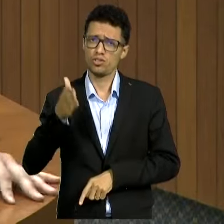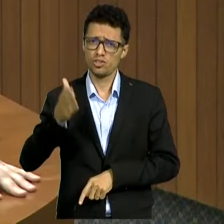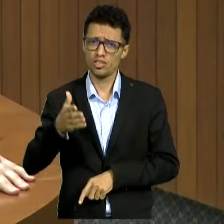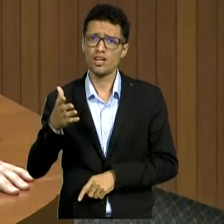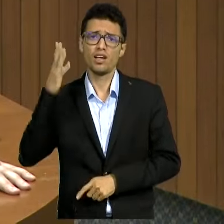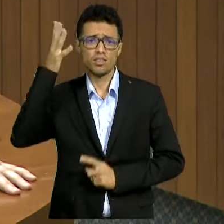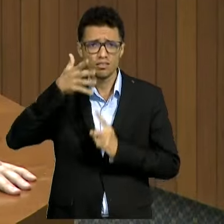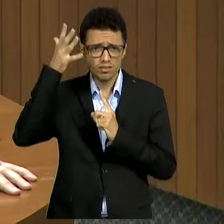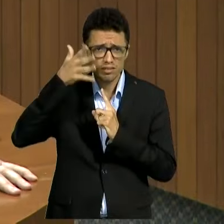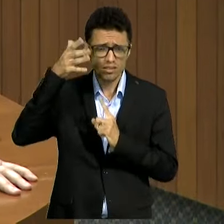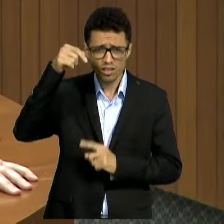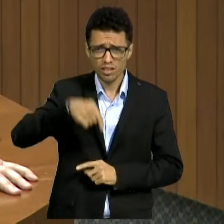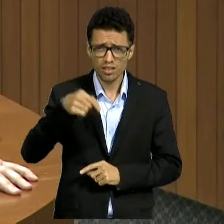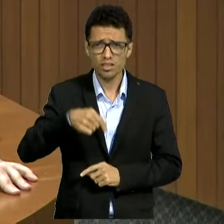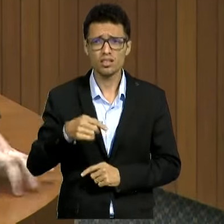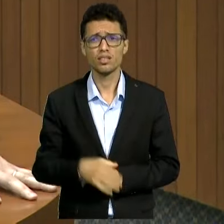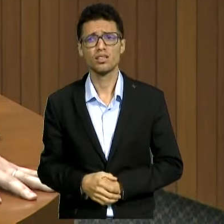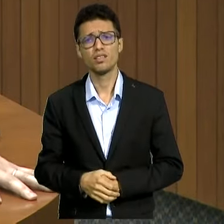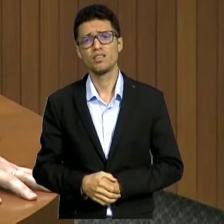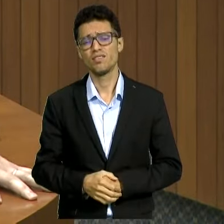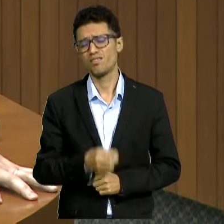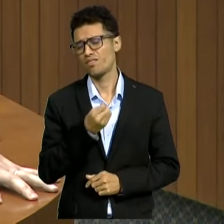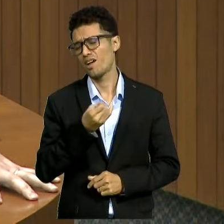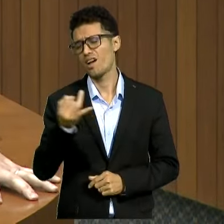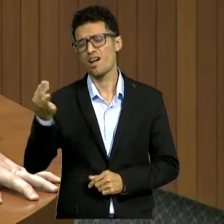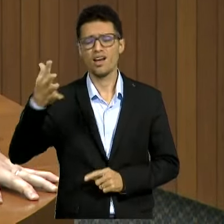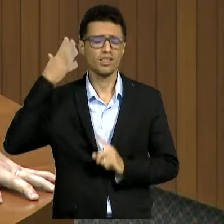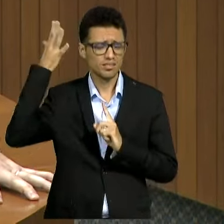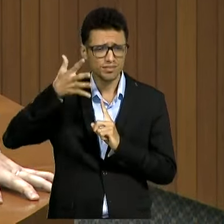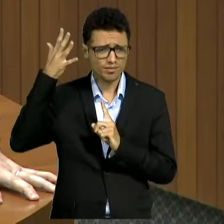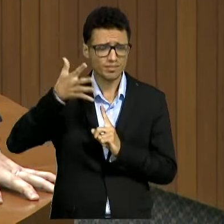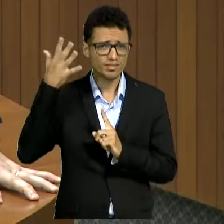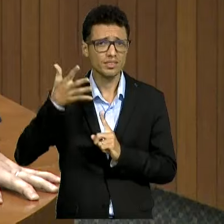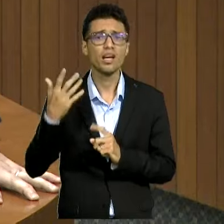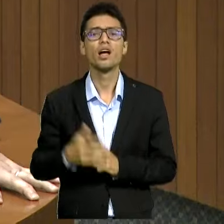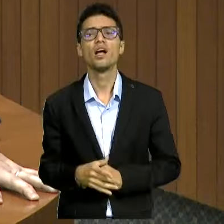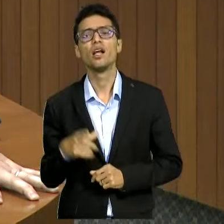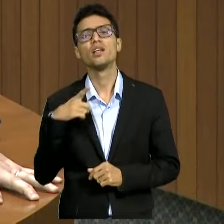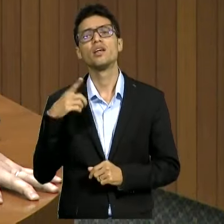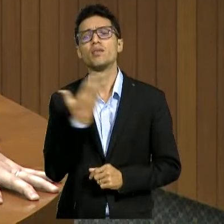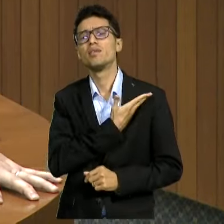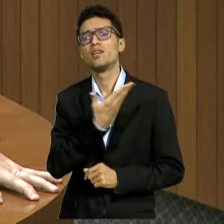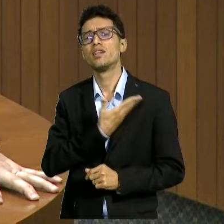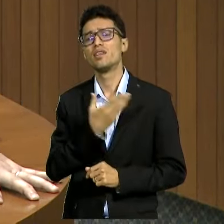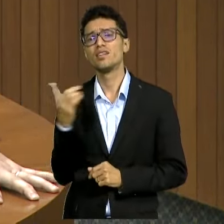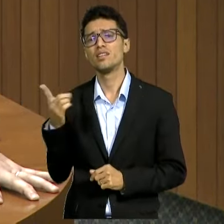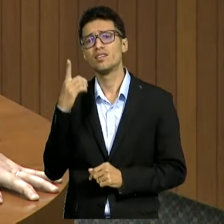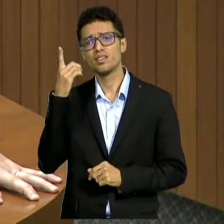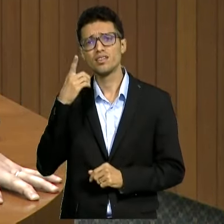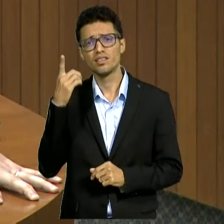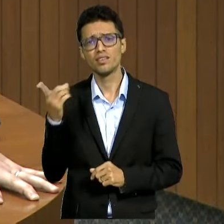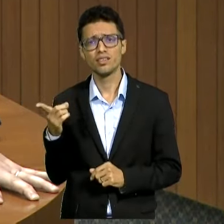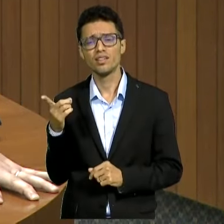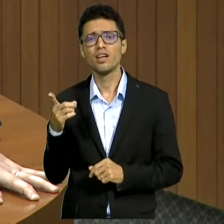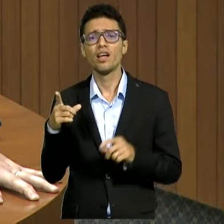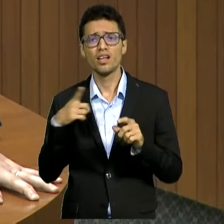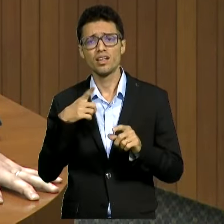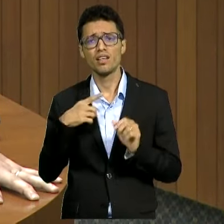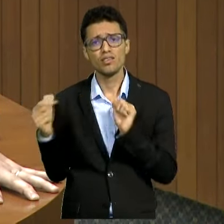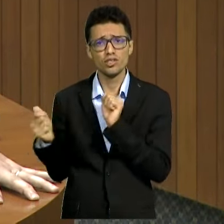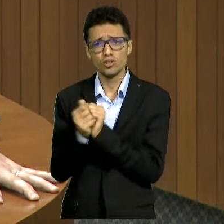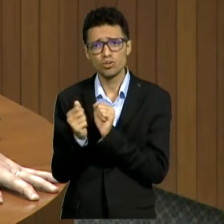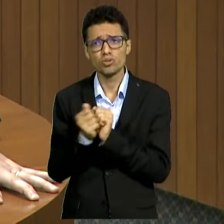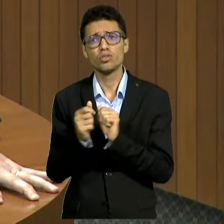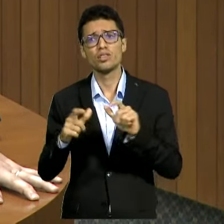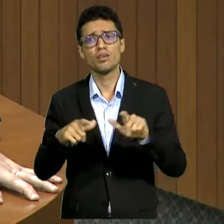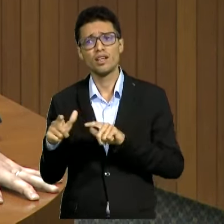as vezes, deputado Carlos Lula foi meu colega nessa gestão da OAB, ele era diretor da Escola Superior da Advocacia, cargo que depois eu tive a honra de sucedê-lo,